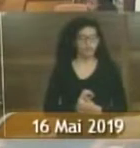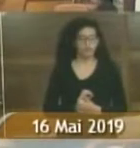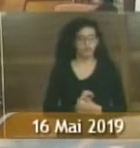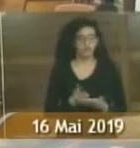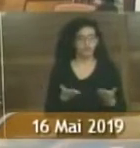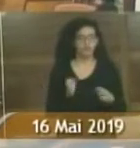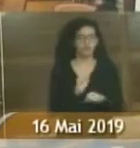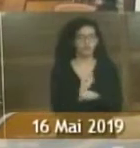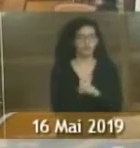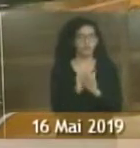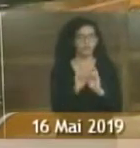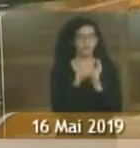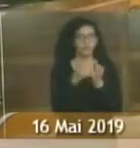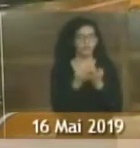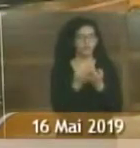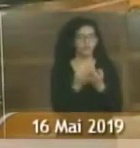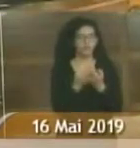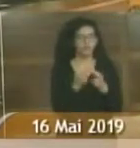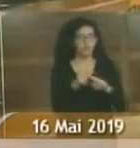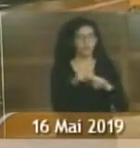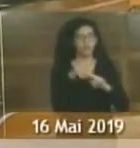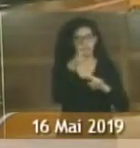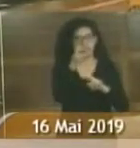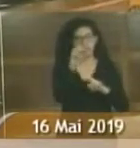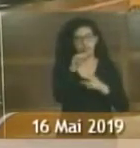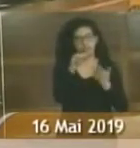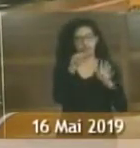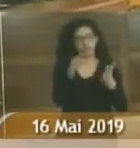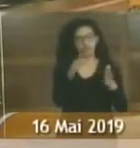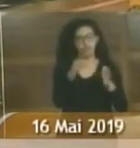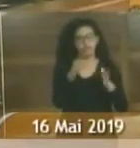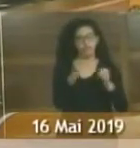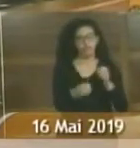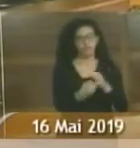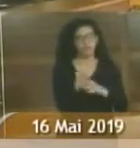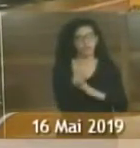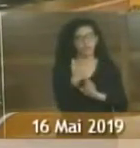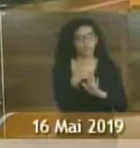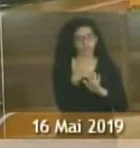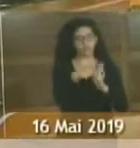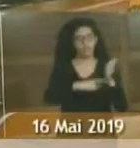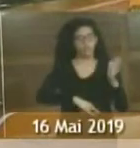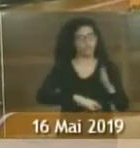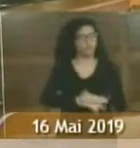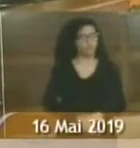Bom, vamos suspender a sessão agora pelo período de uns 5 minutos, mais ou menos, para a confecção de pareceres.